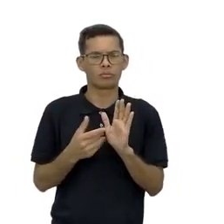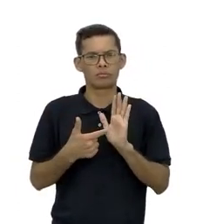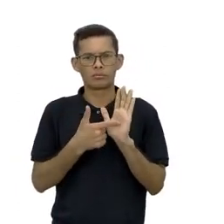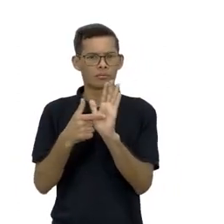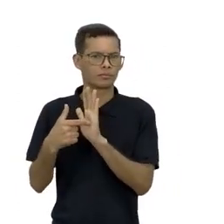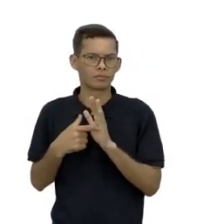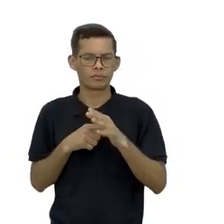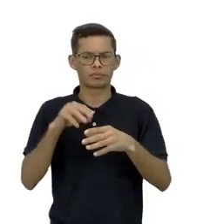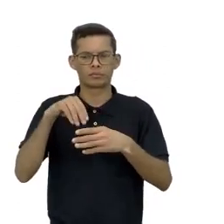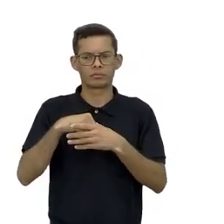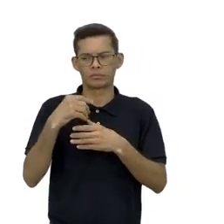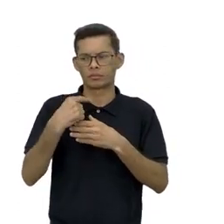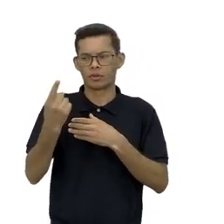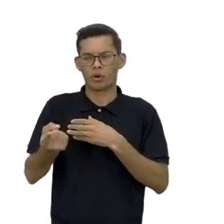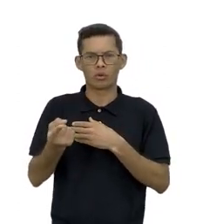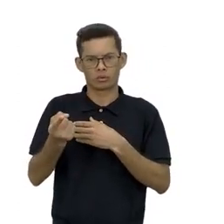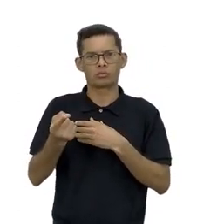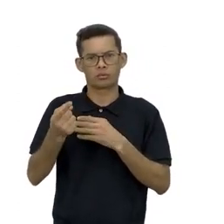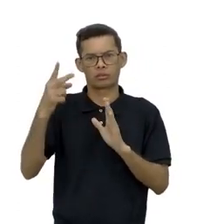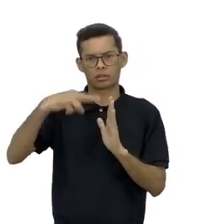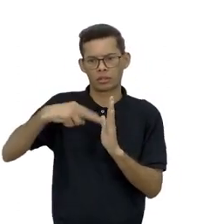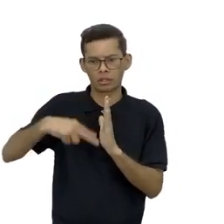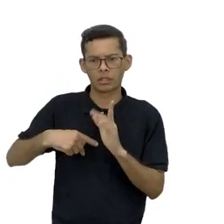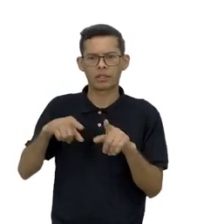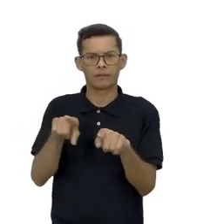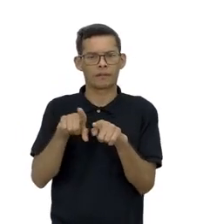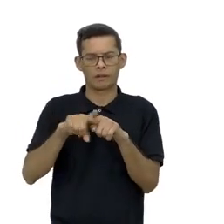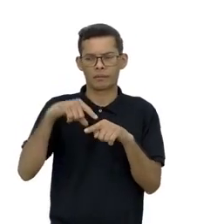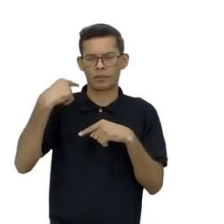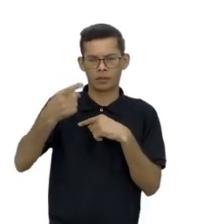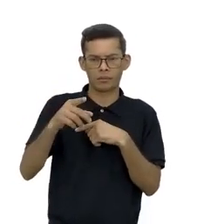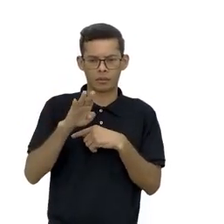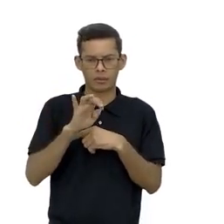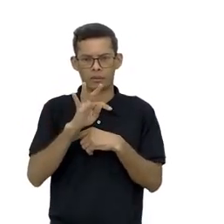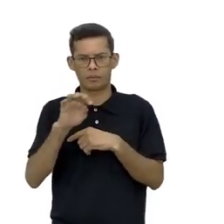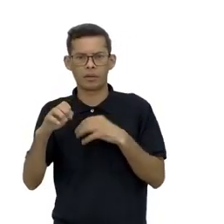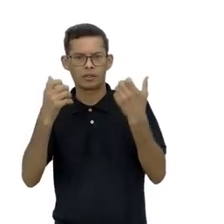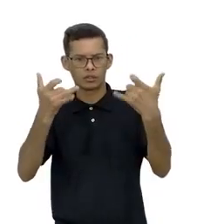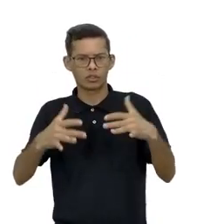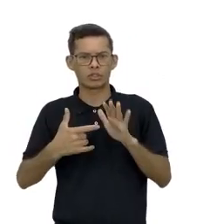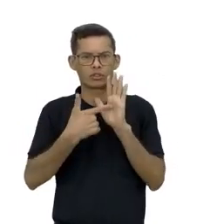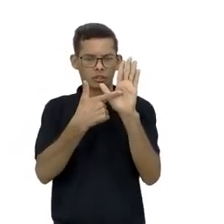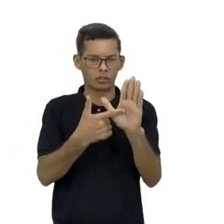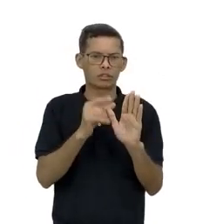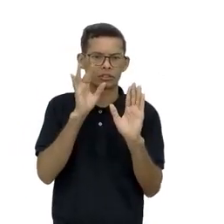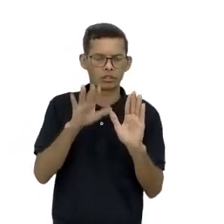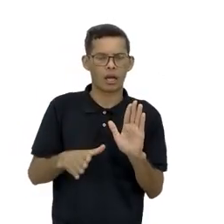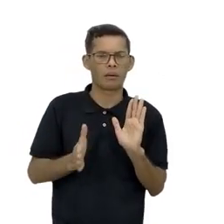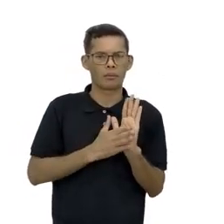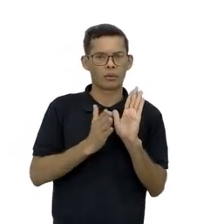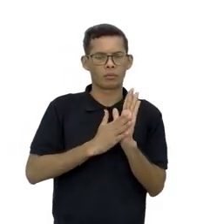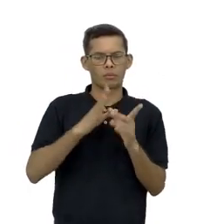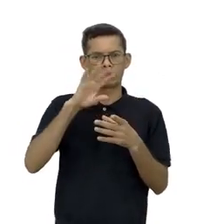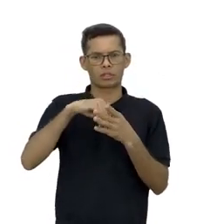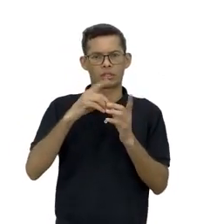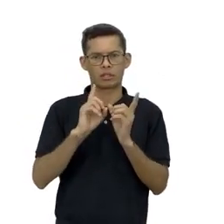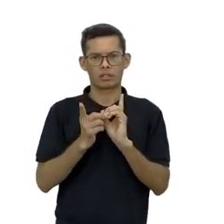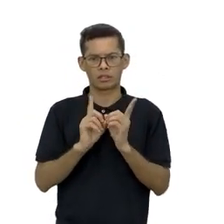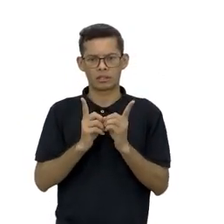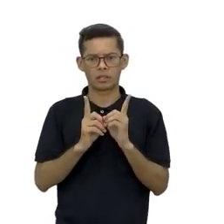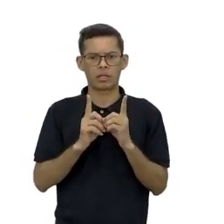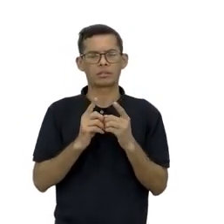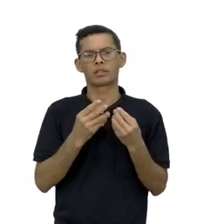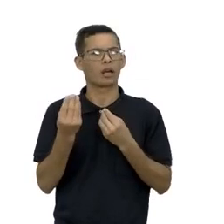outras modalidades leitoras, e, na sequência, a Beth apresentou para vocês as propostas didáticas, né,